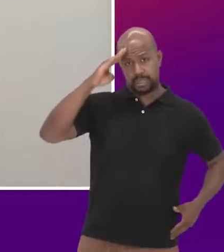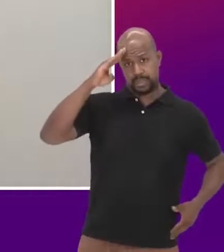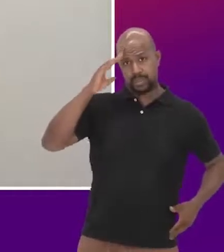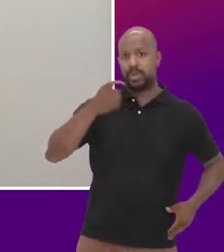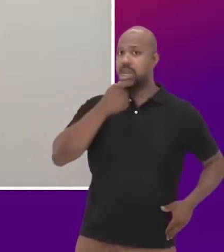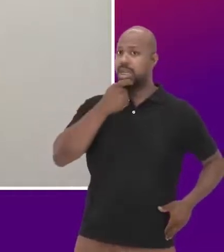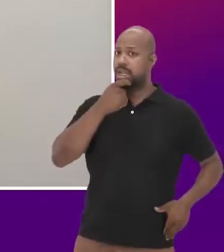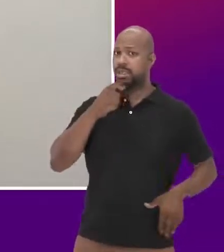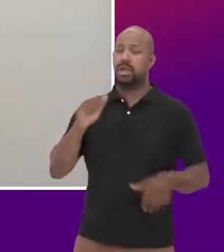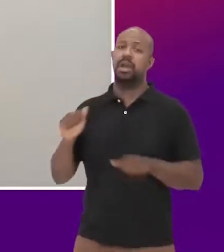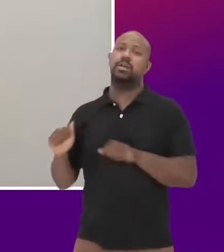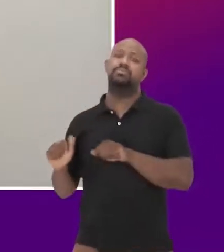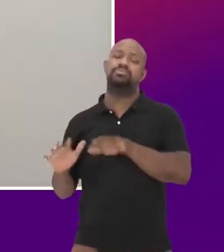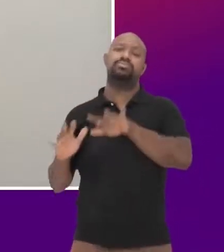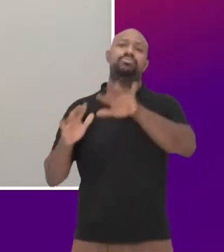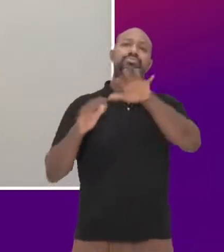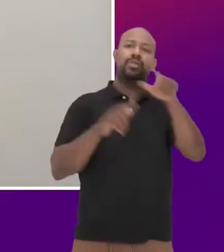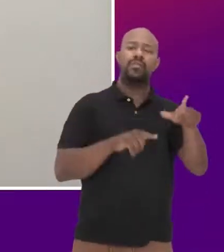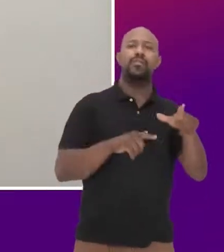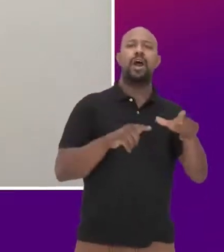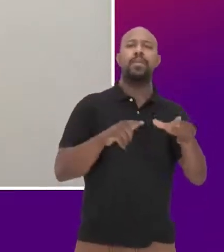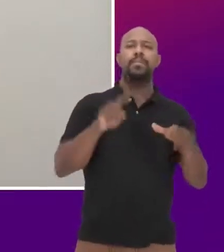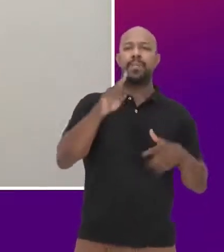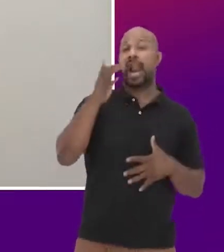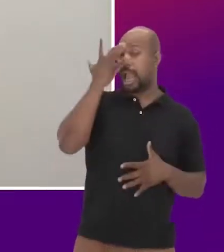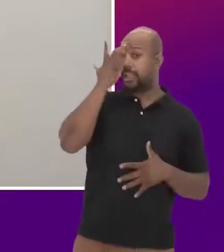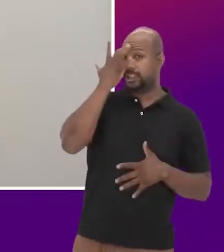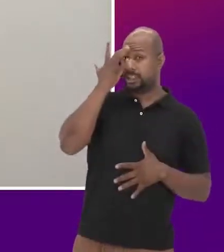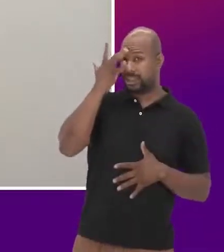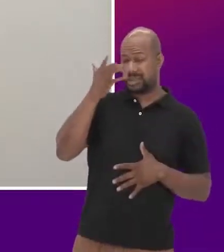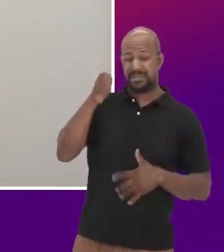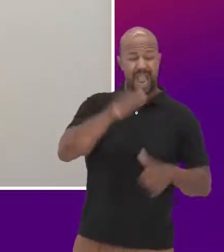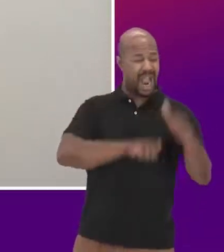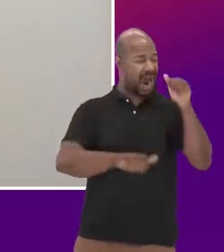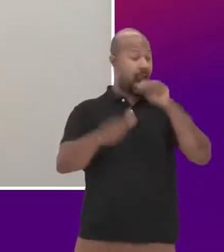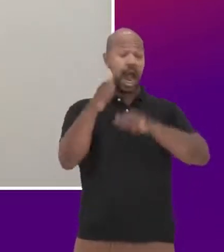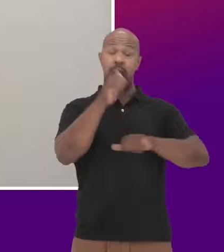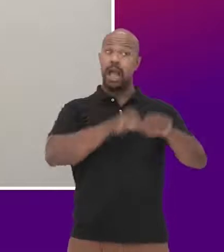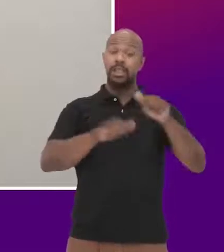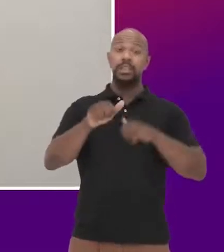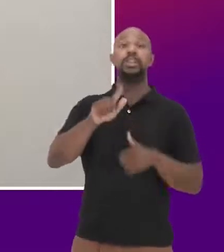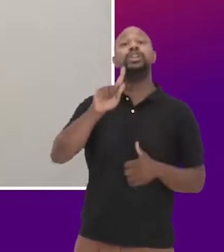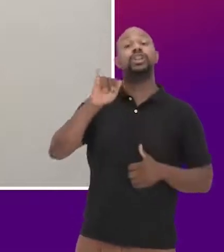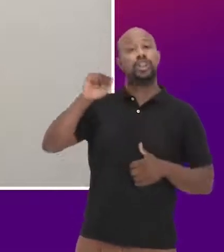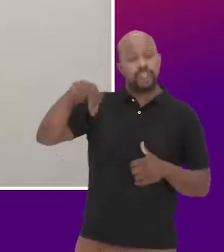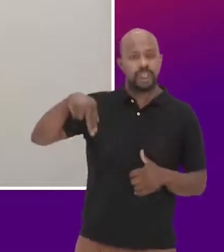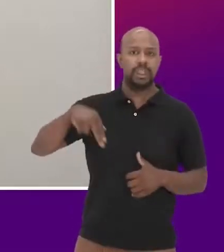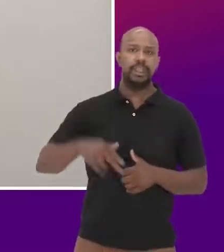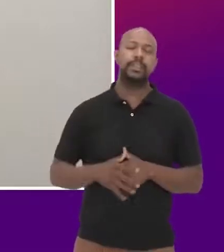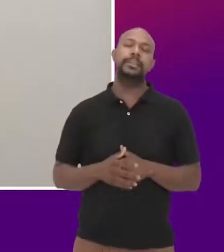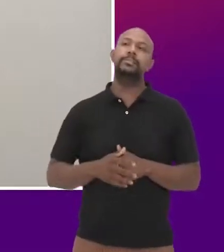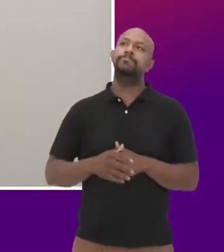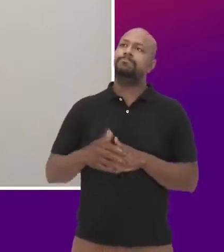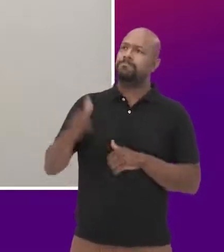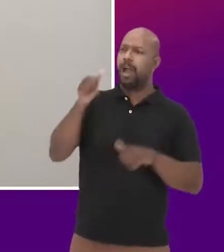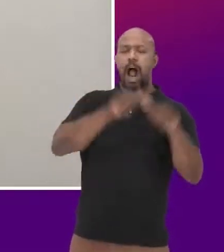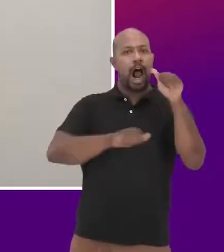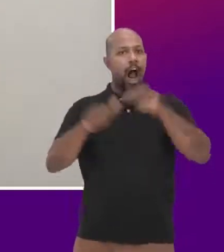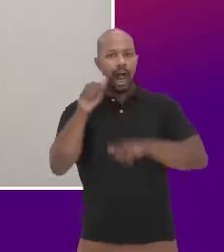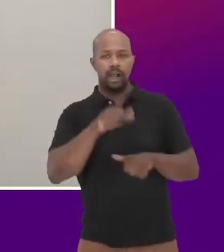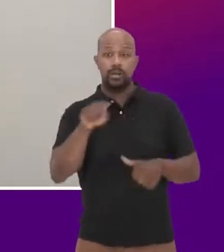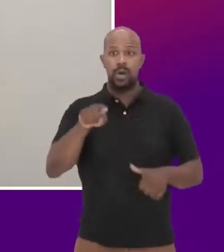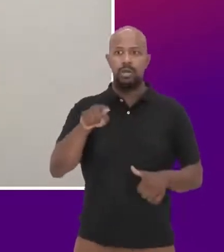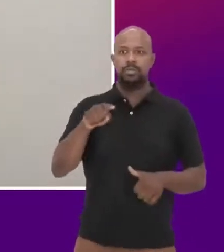foi para a Índia, eles bebiam feito uns malucos, bebiam gin. E quando os